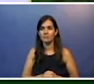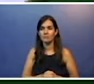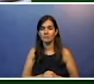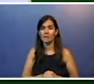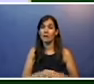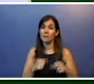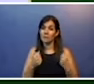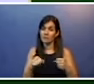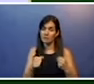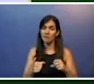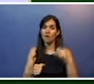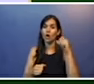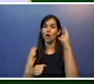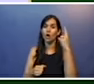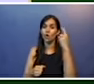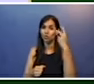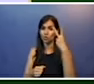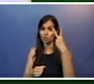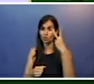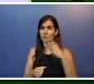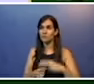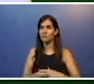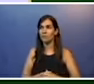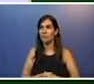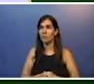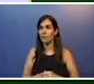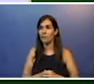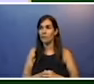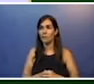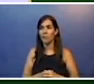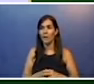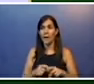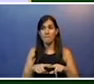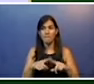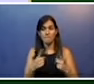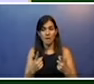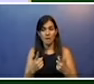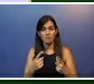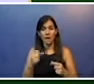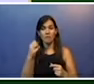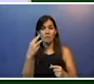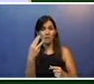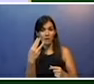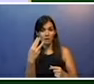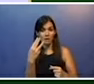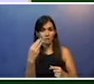né, no 12, certo? Para marcar na hora exata. Mas aqui ele já andou. Então, é